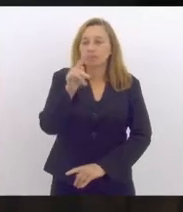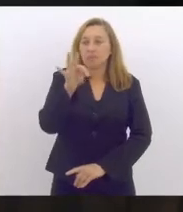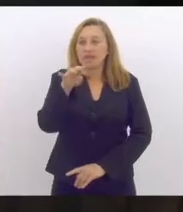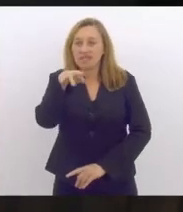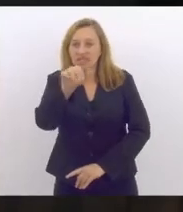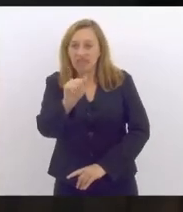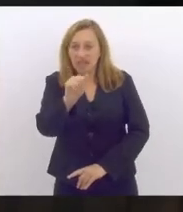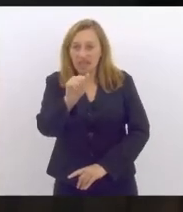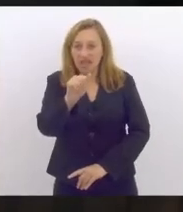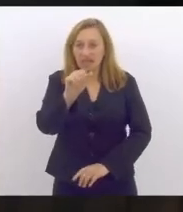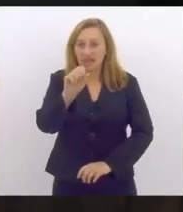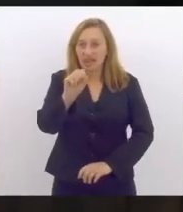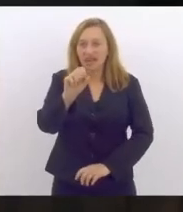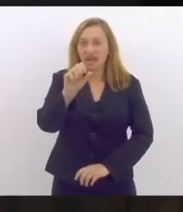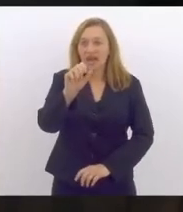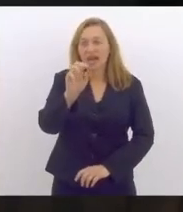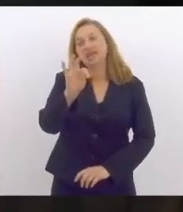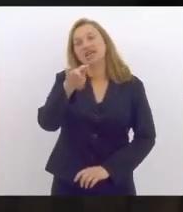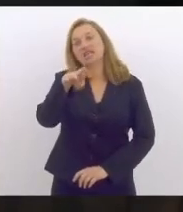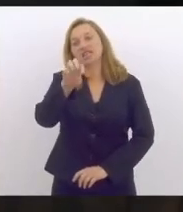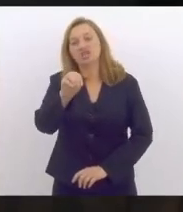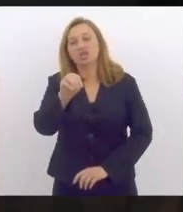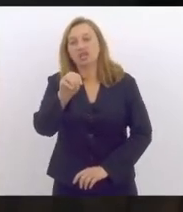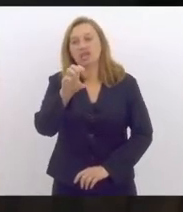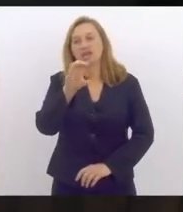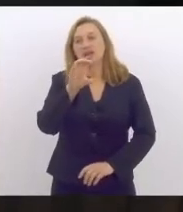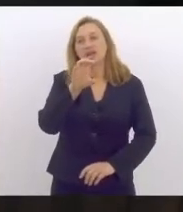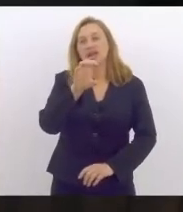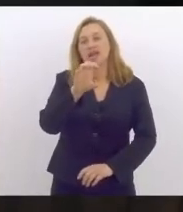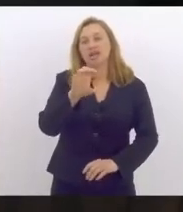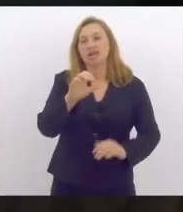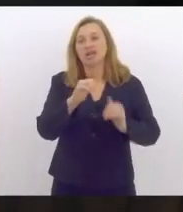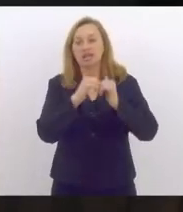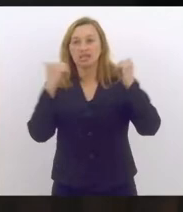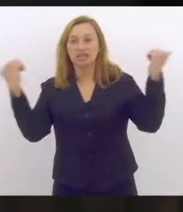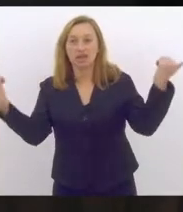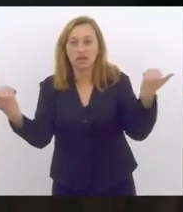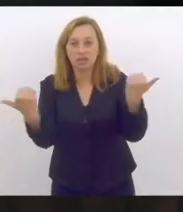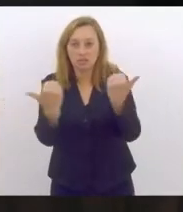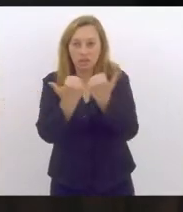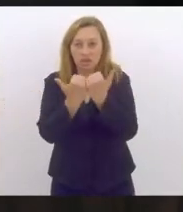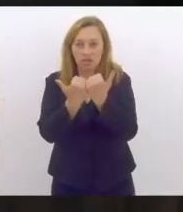do estádio Nilton Santos, estádio olímpico,